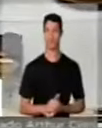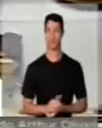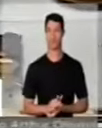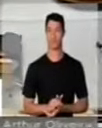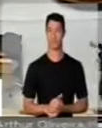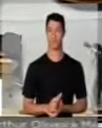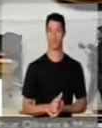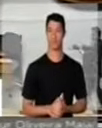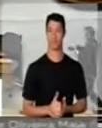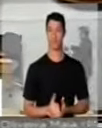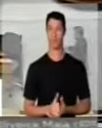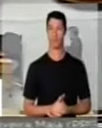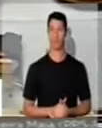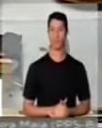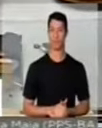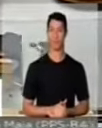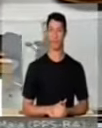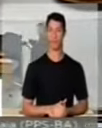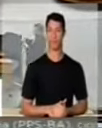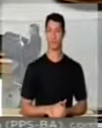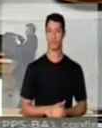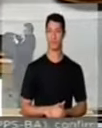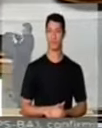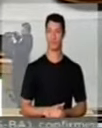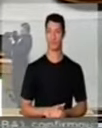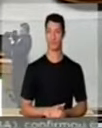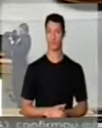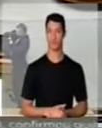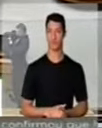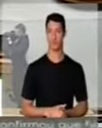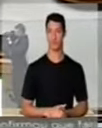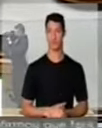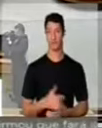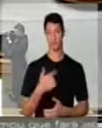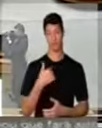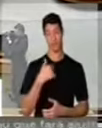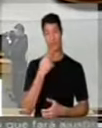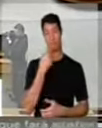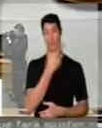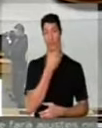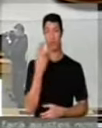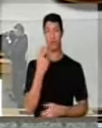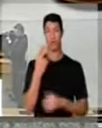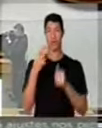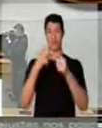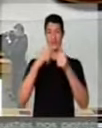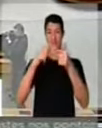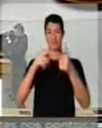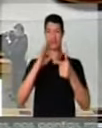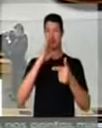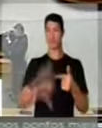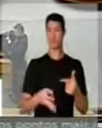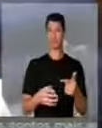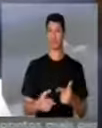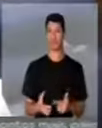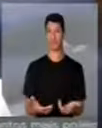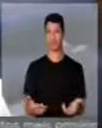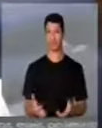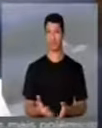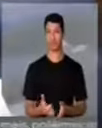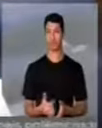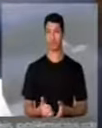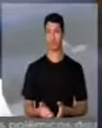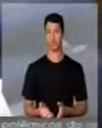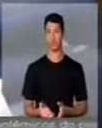Senhor presidente, eu solicito o direito de resposta porque eu fui citada de uma acusação.